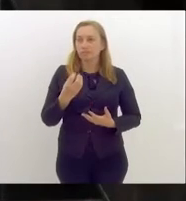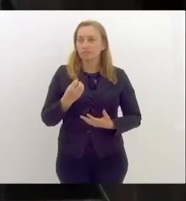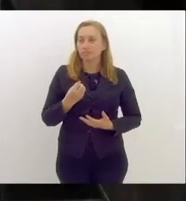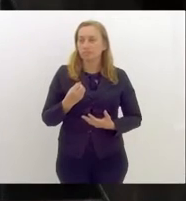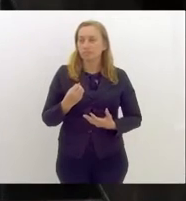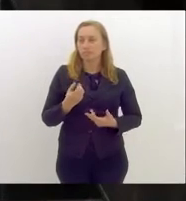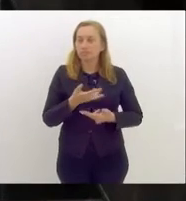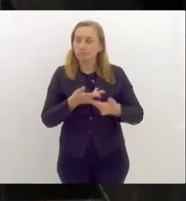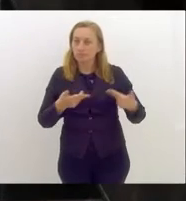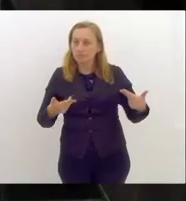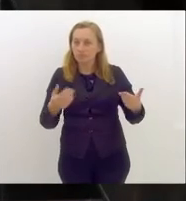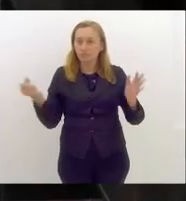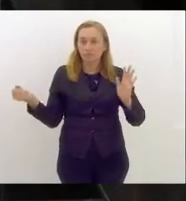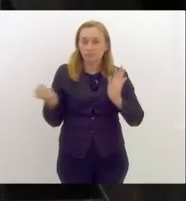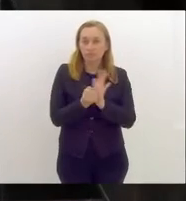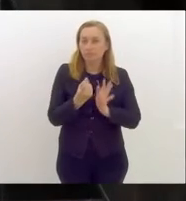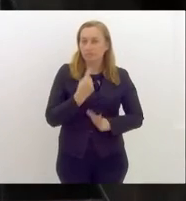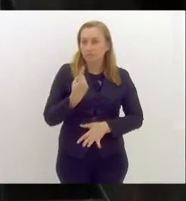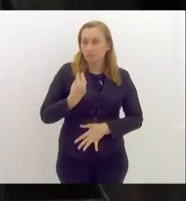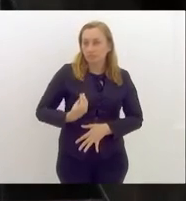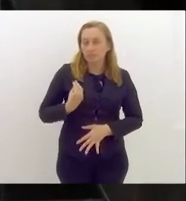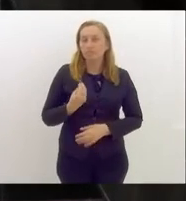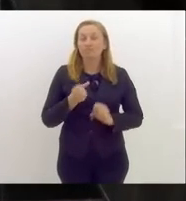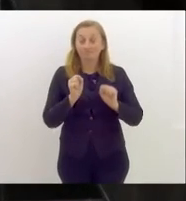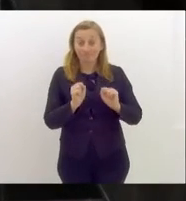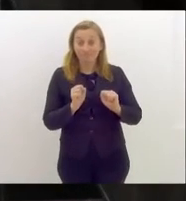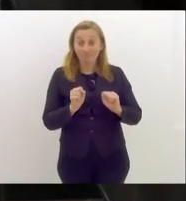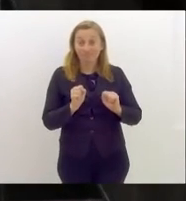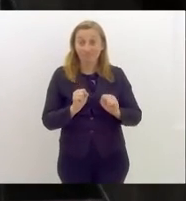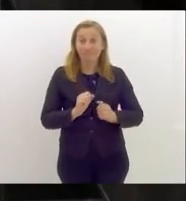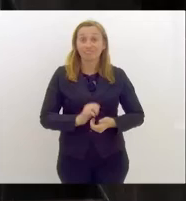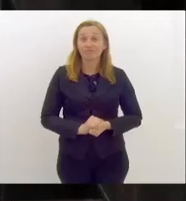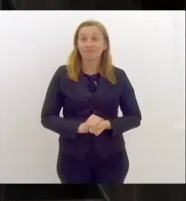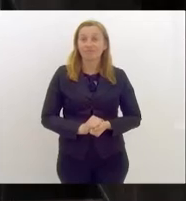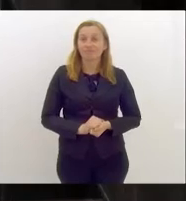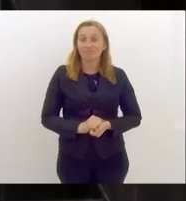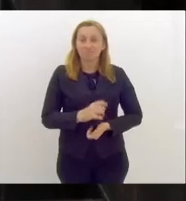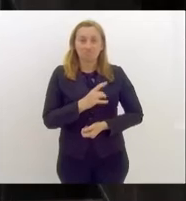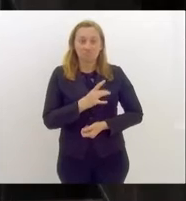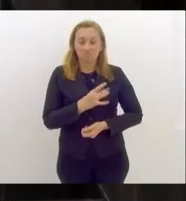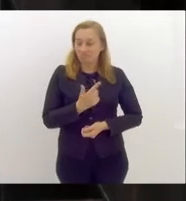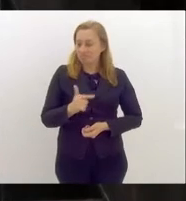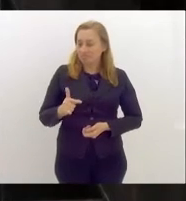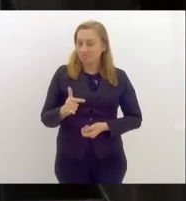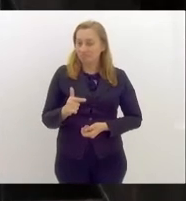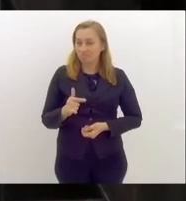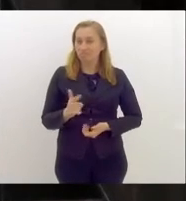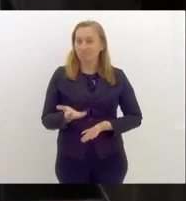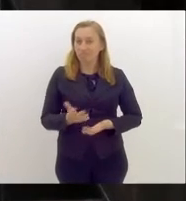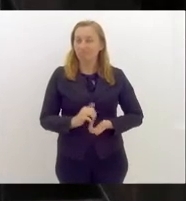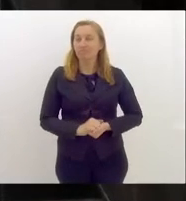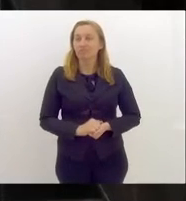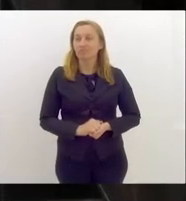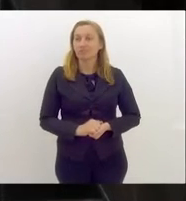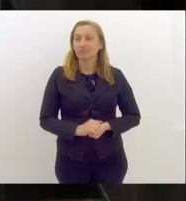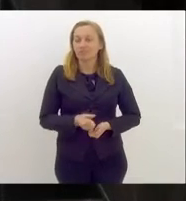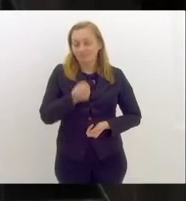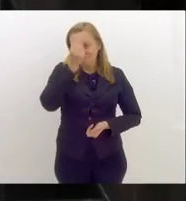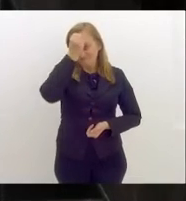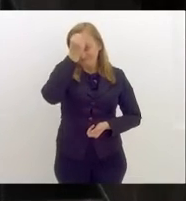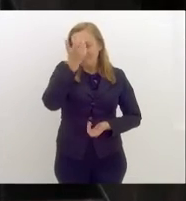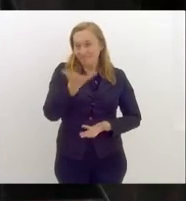tantas vezes que nos marcou que ela pode que ela pode ir sem medo de se arrepender não é pode ser medo de se arrepender